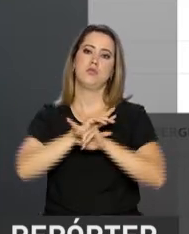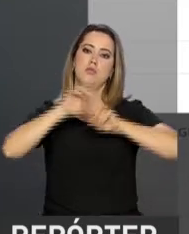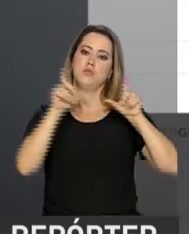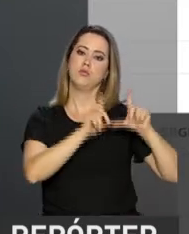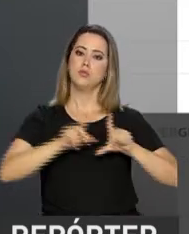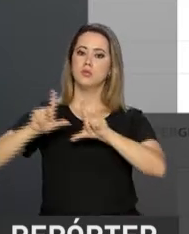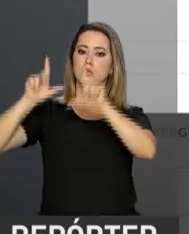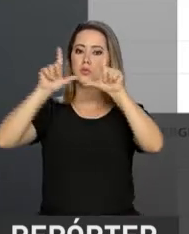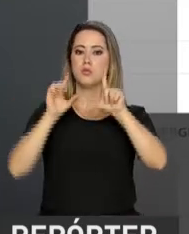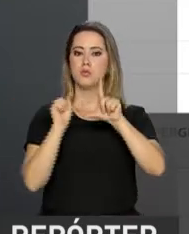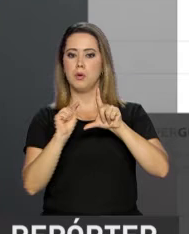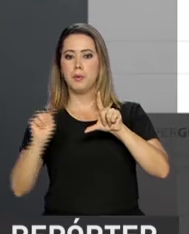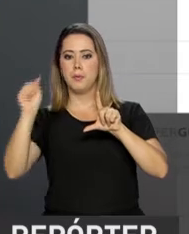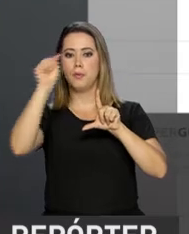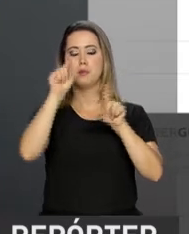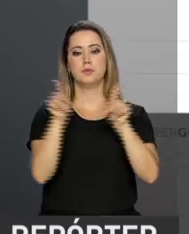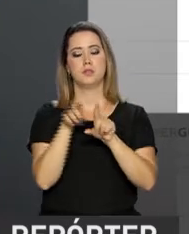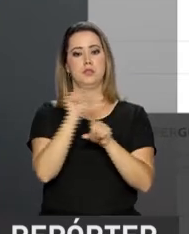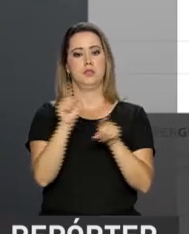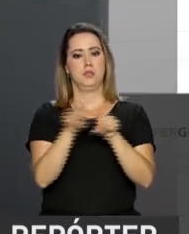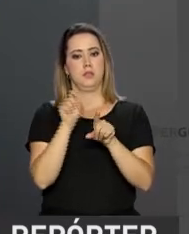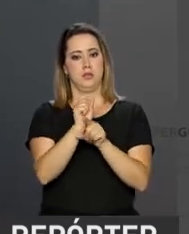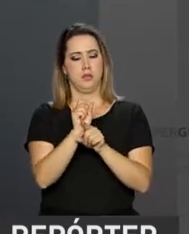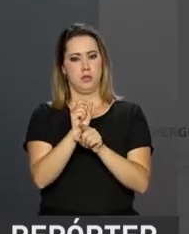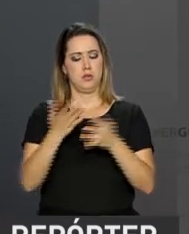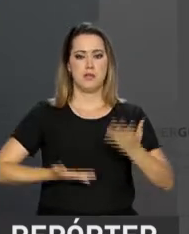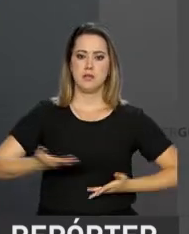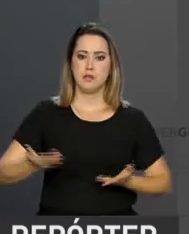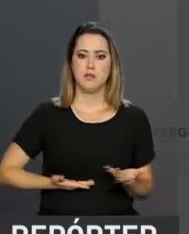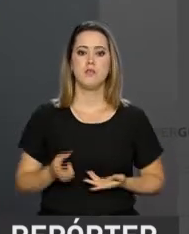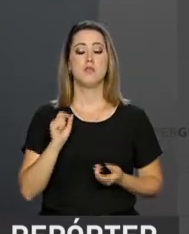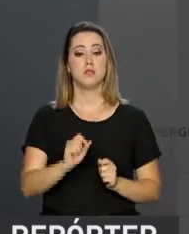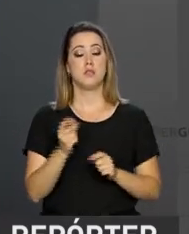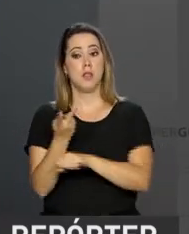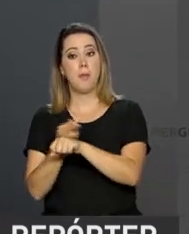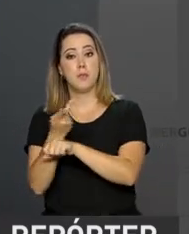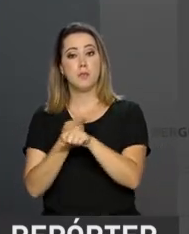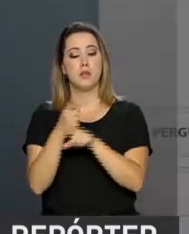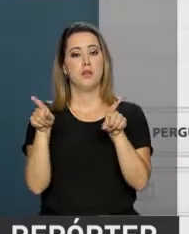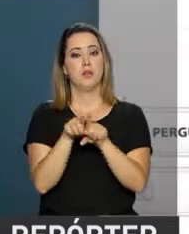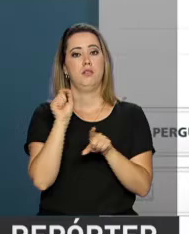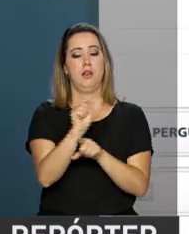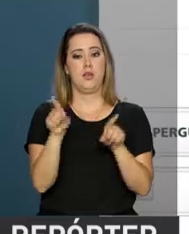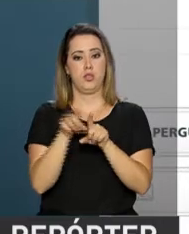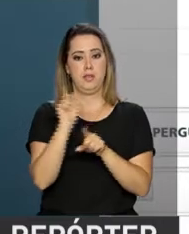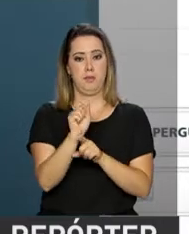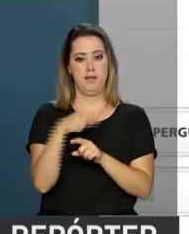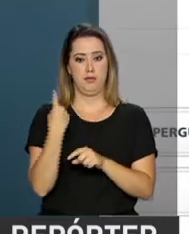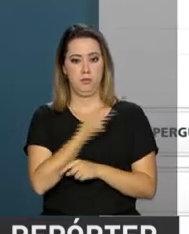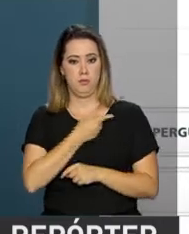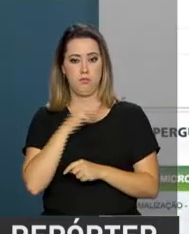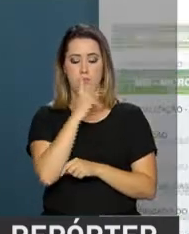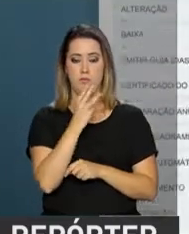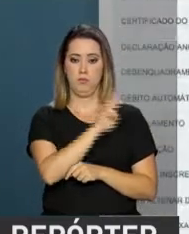para botões e banners inclusão de links para serviços e mecanismos de busca o portal do empreendedor